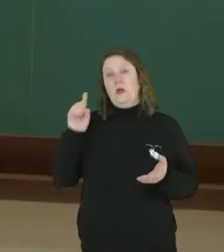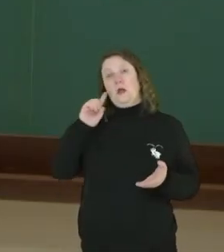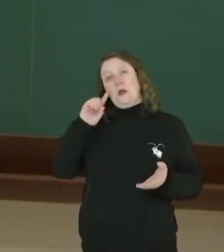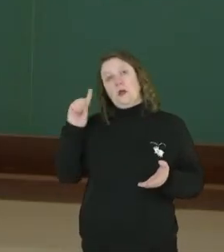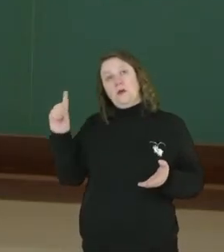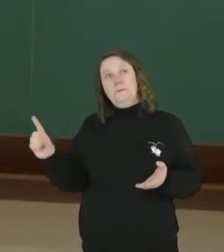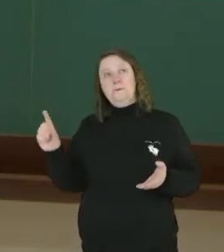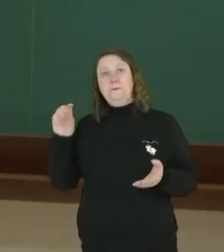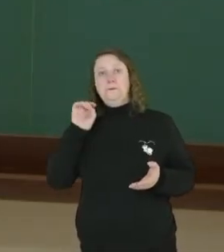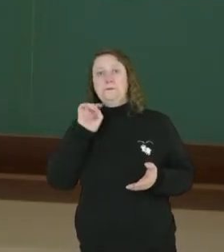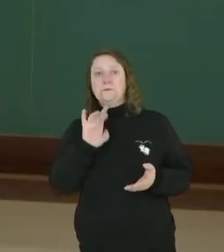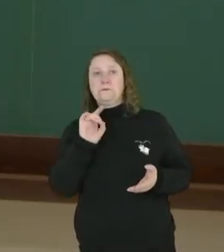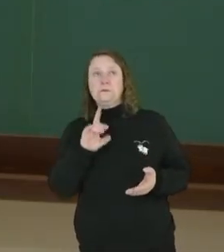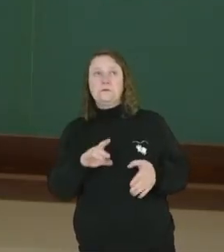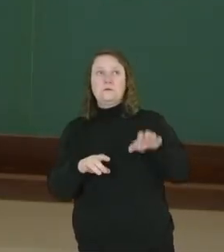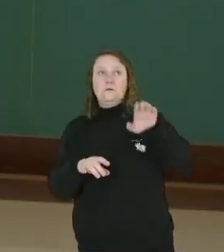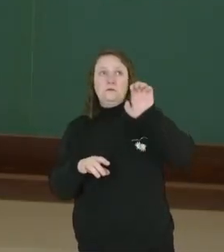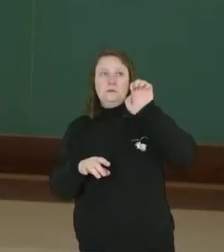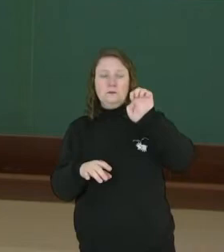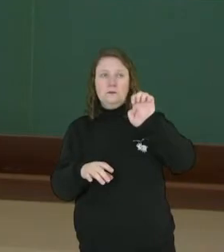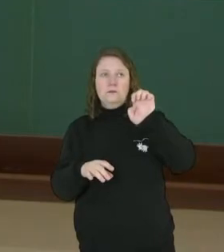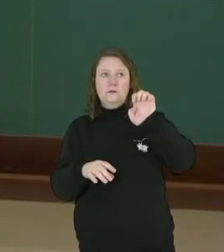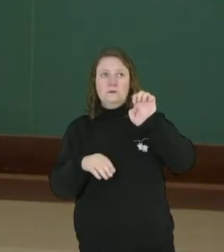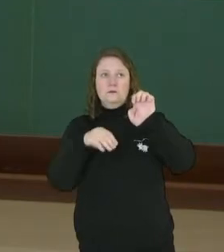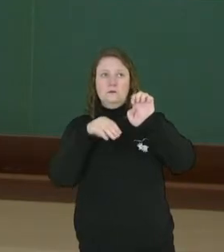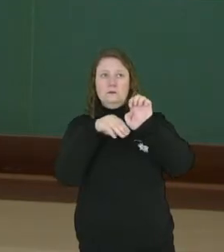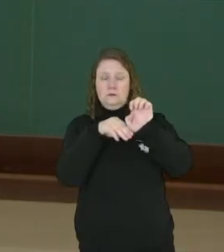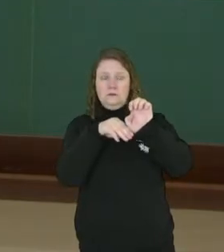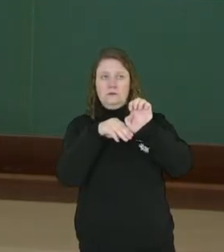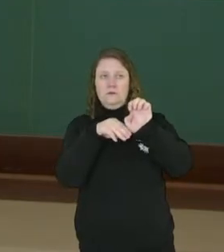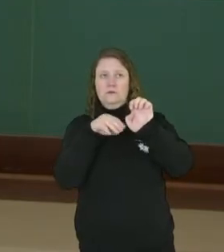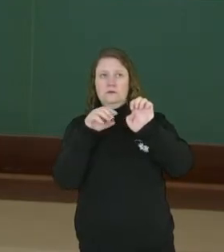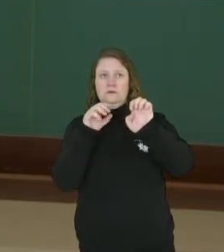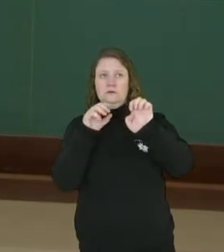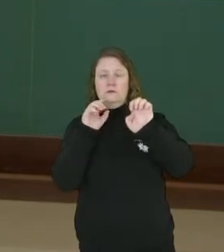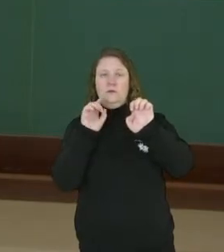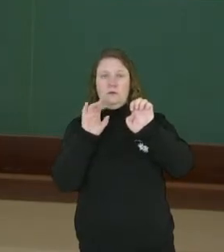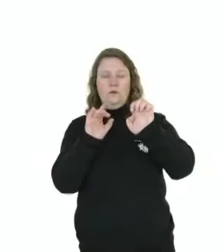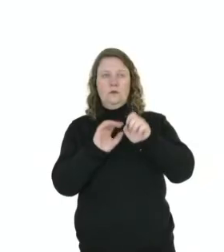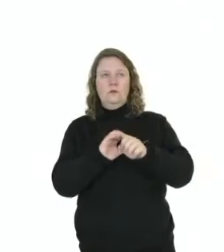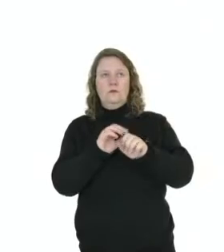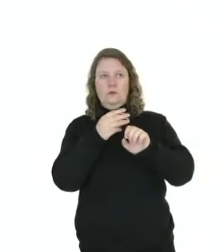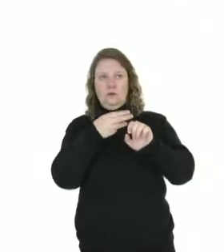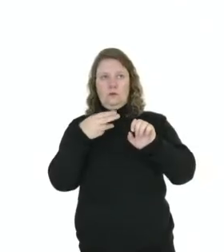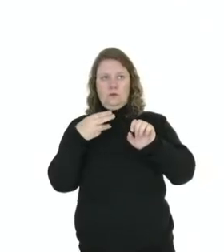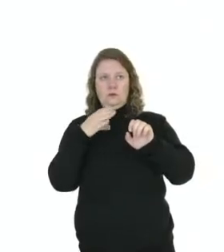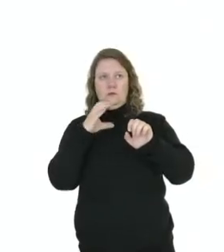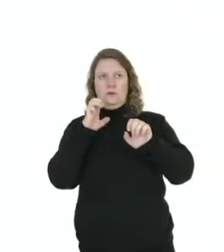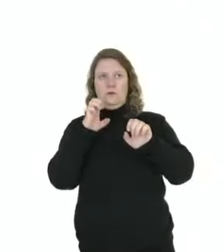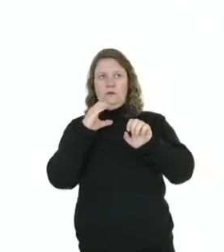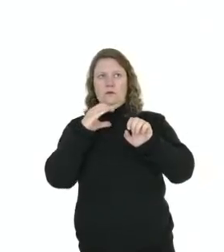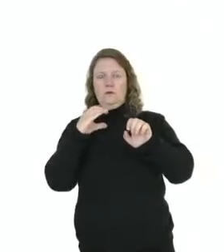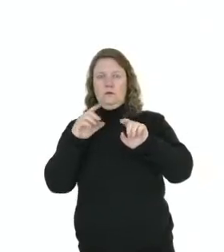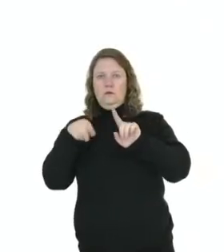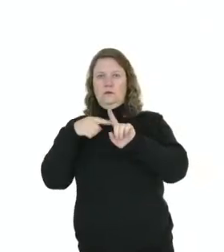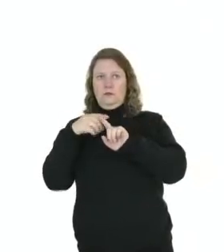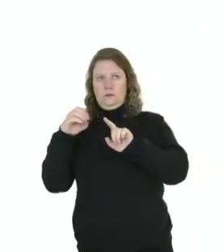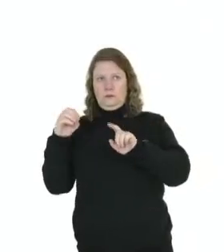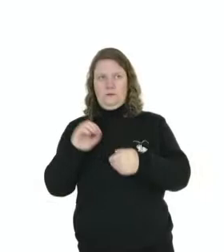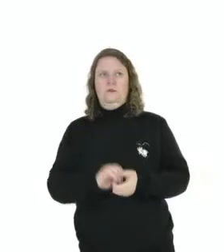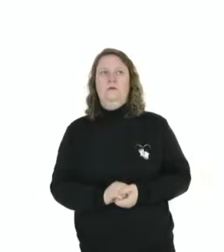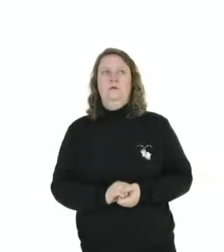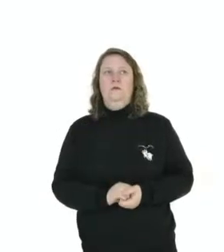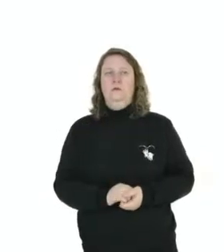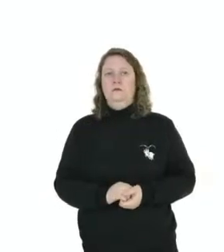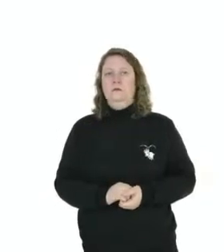eu só tenho a energia cinética do processo, certo? Então, o que eu vou fazer? Eu vou colocar a expressão